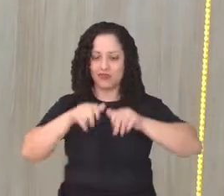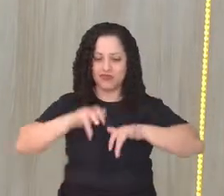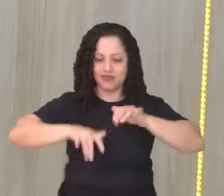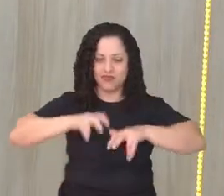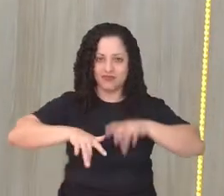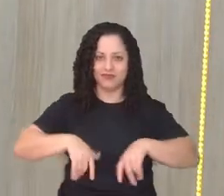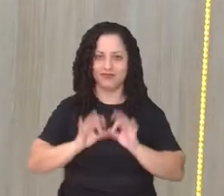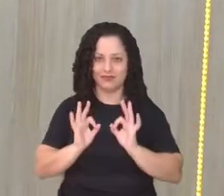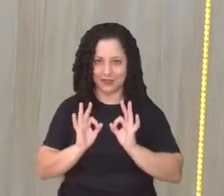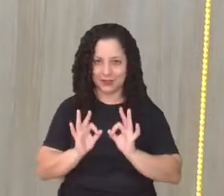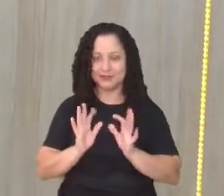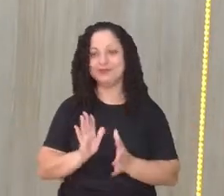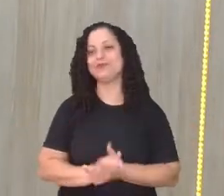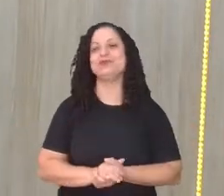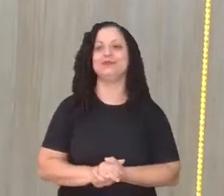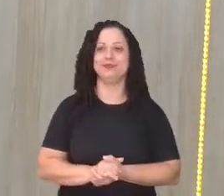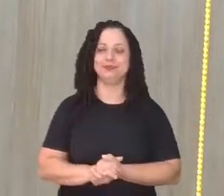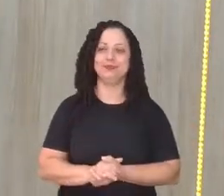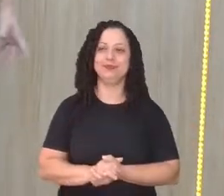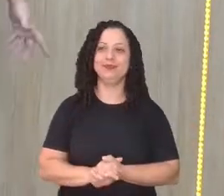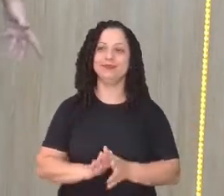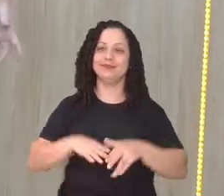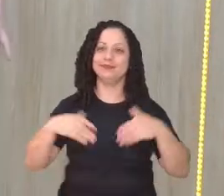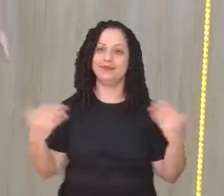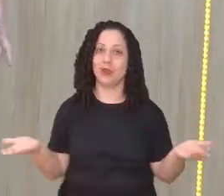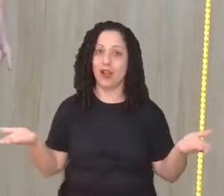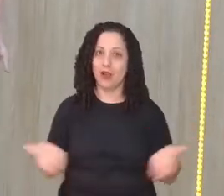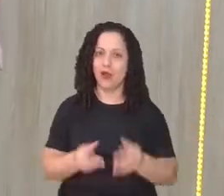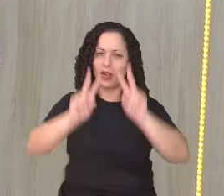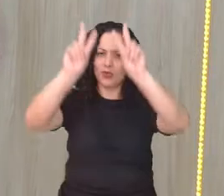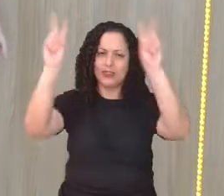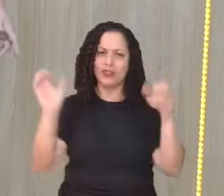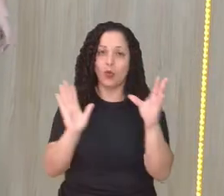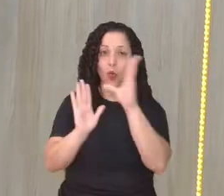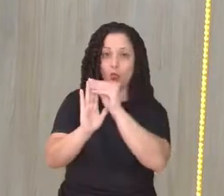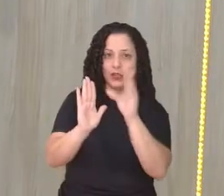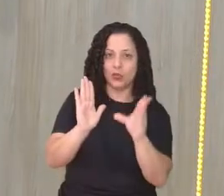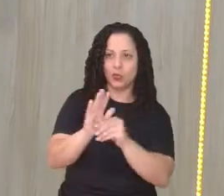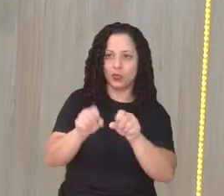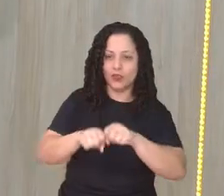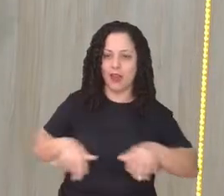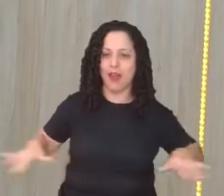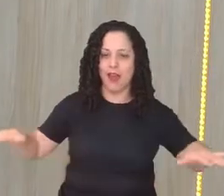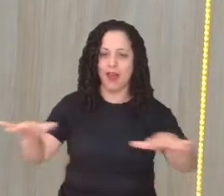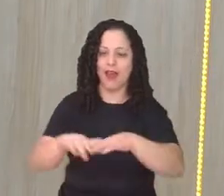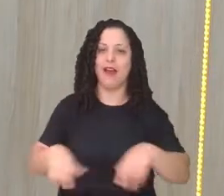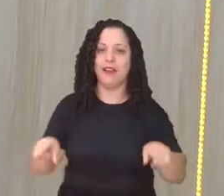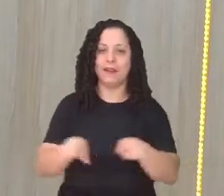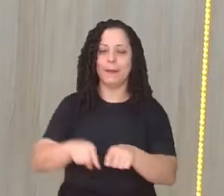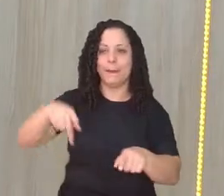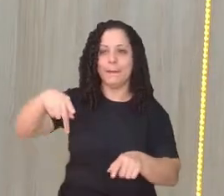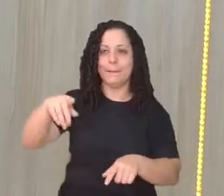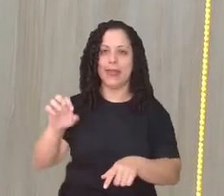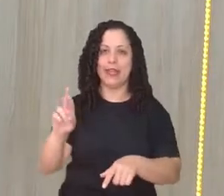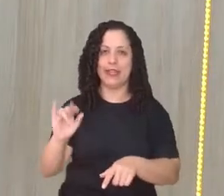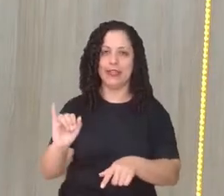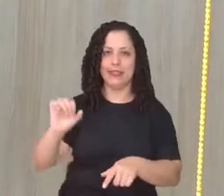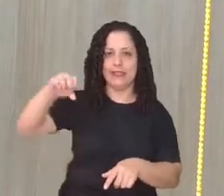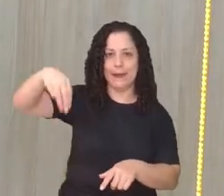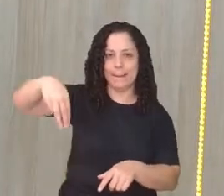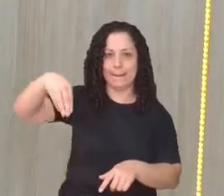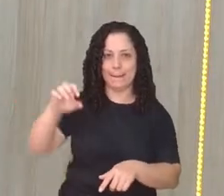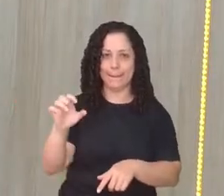tá? Então, dando continuidade, área e perímetro, só para lembrar, perímetro é